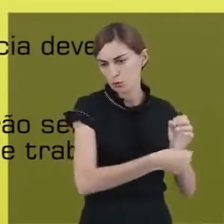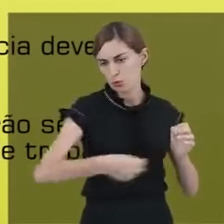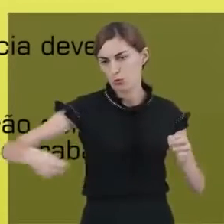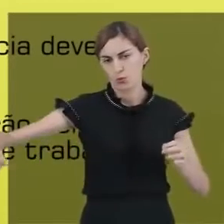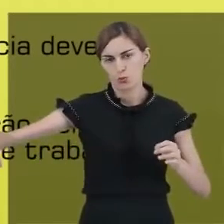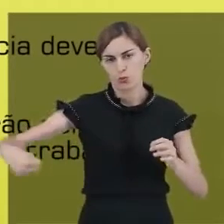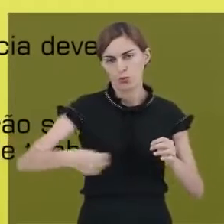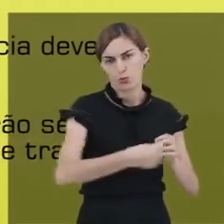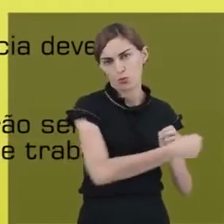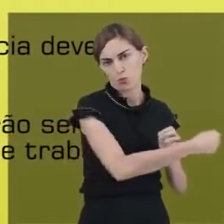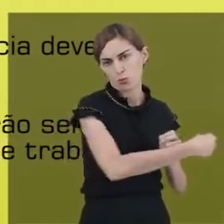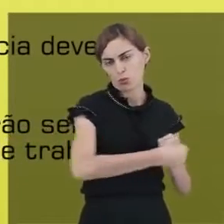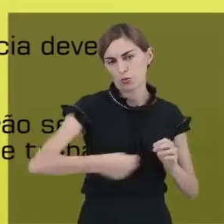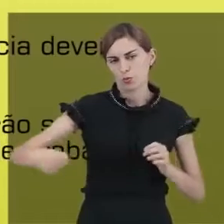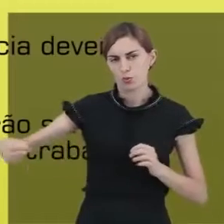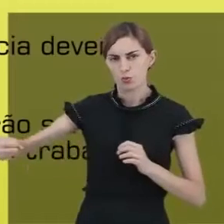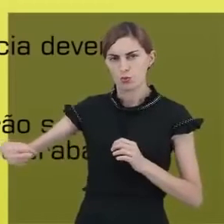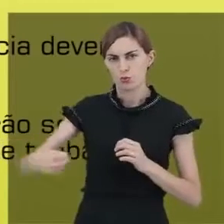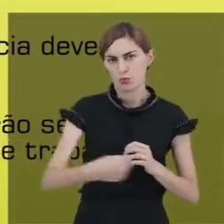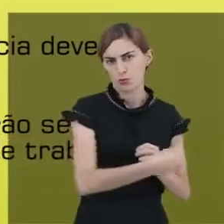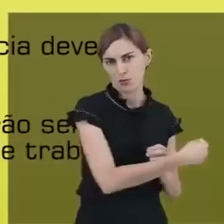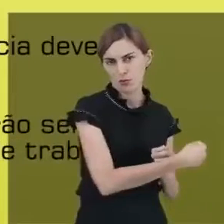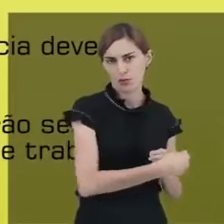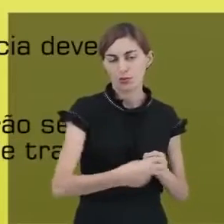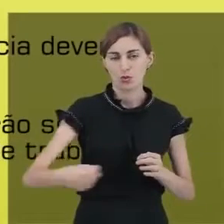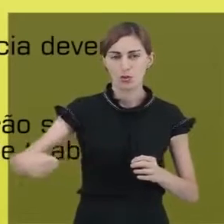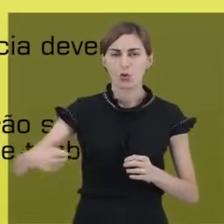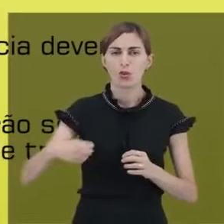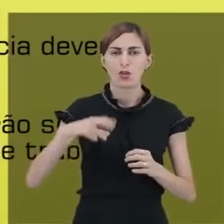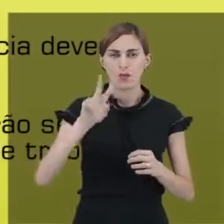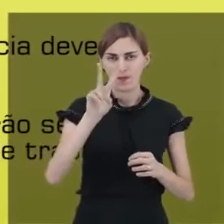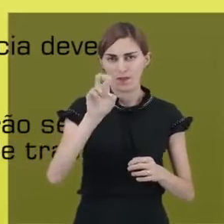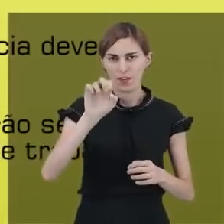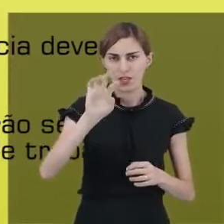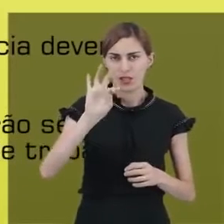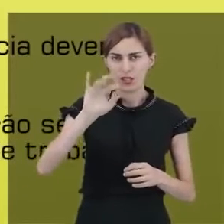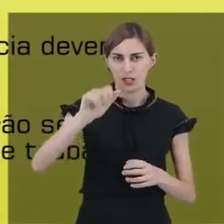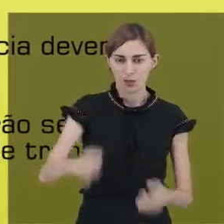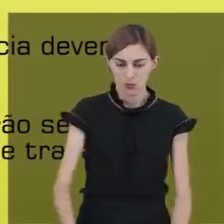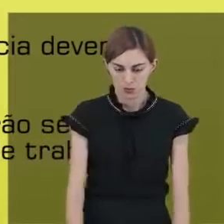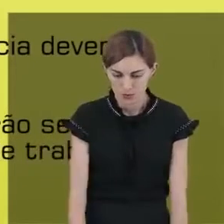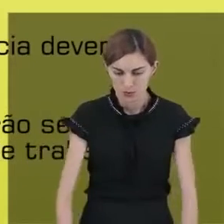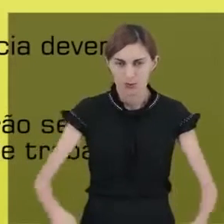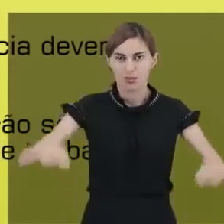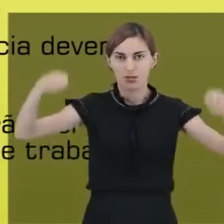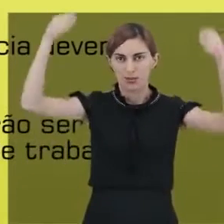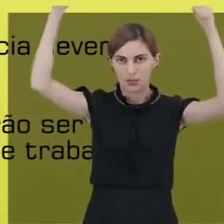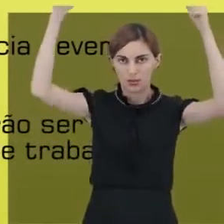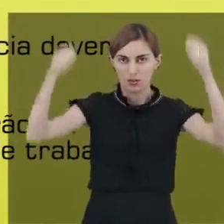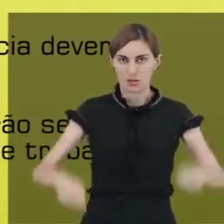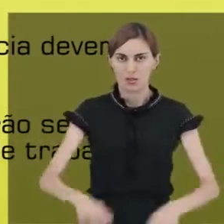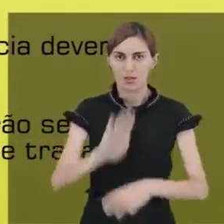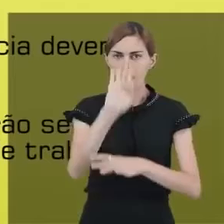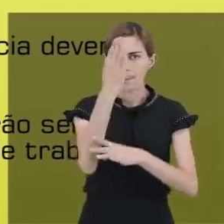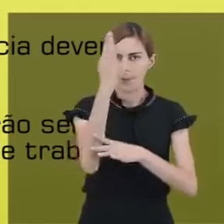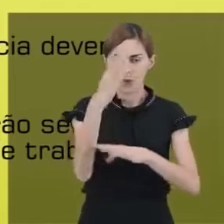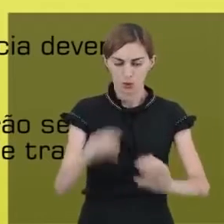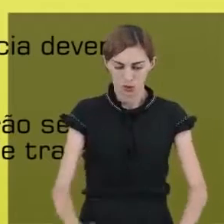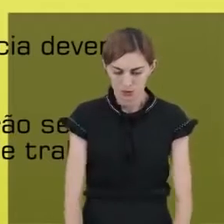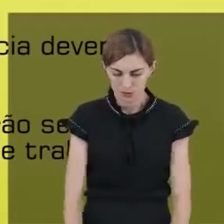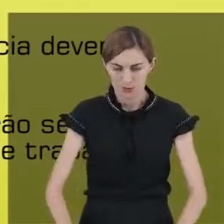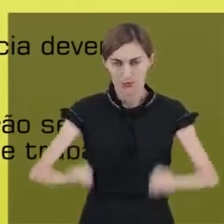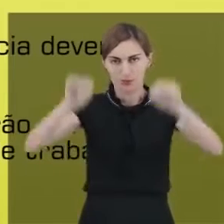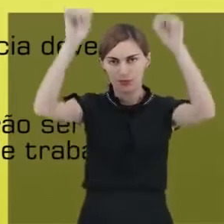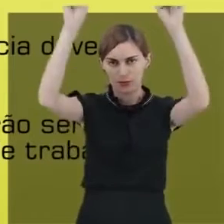horizontal. Quando tiver que haver porta no sentido vertical, subindo e descendo, ela não pode ser de divisória